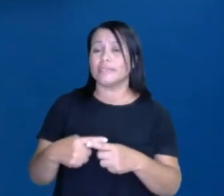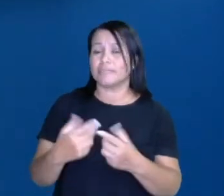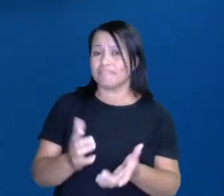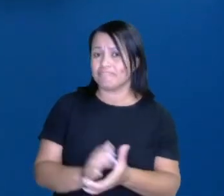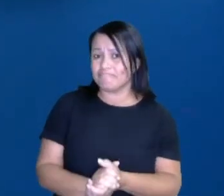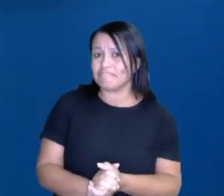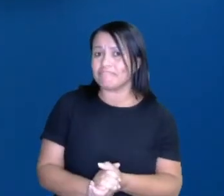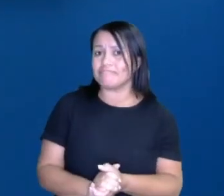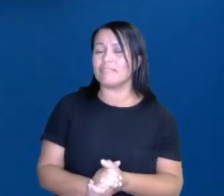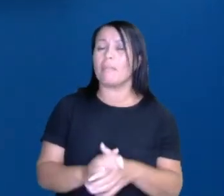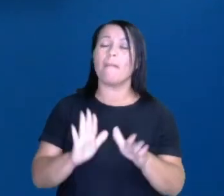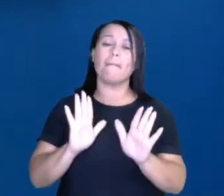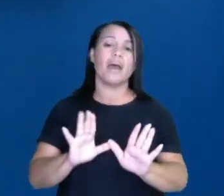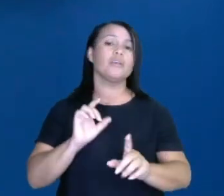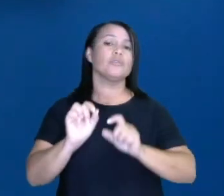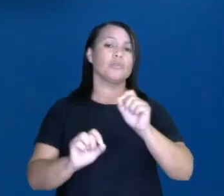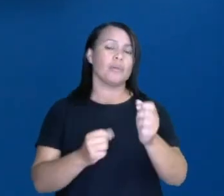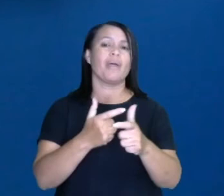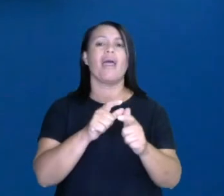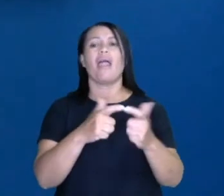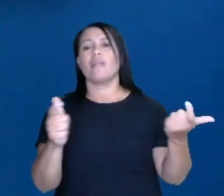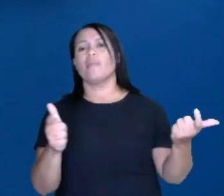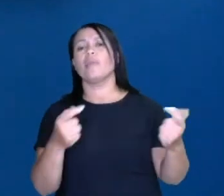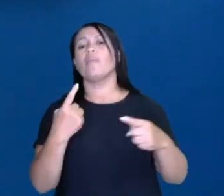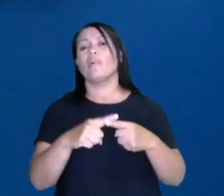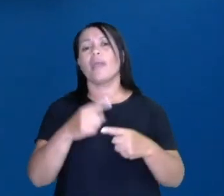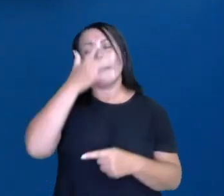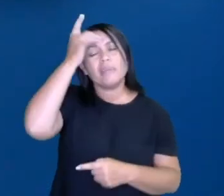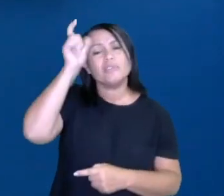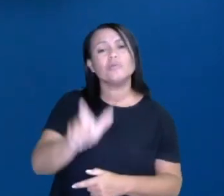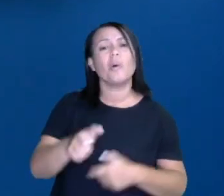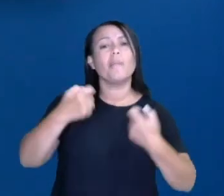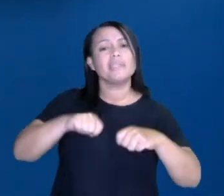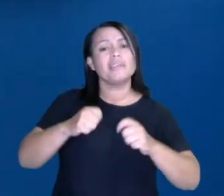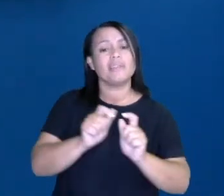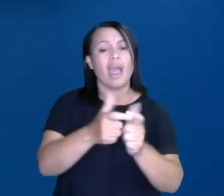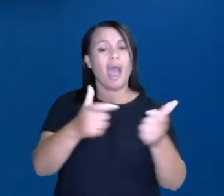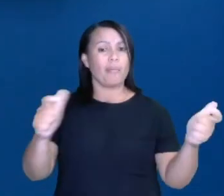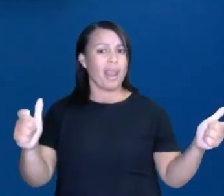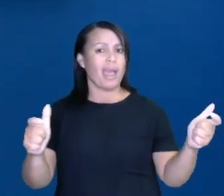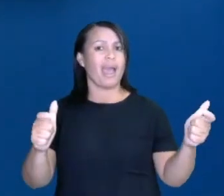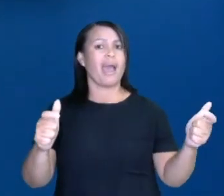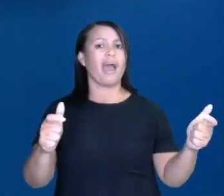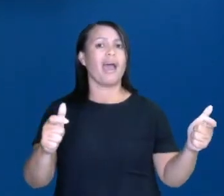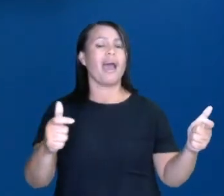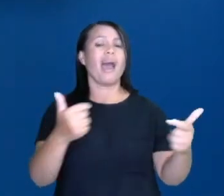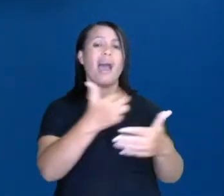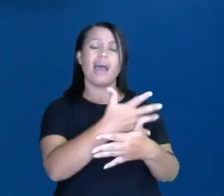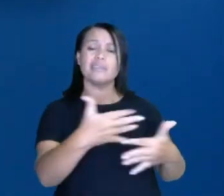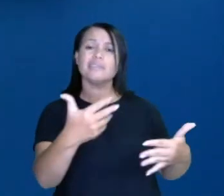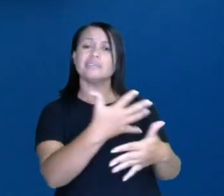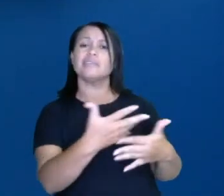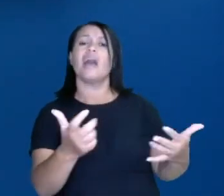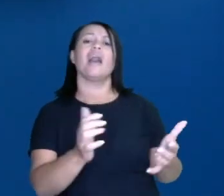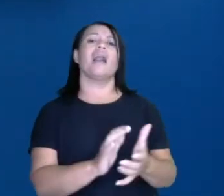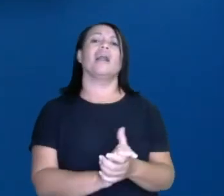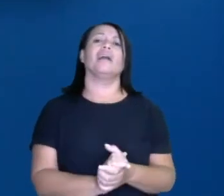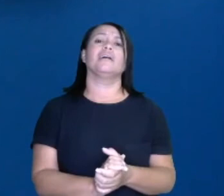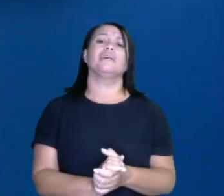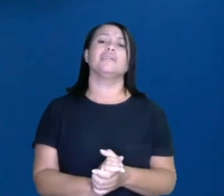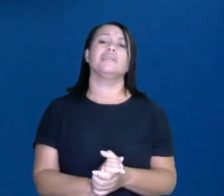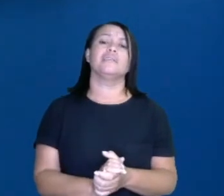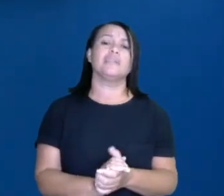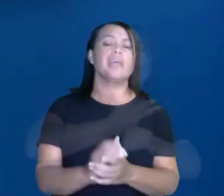acontecer, né? Mas na grande maioria é pela necessidade do homem, né, de ampliar as suas cidades, né,